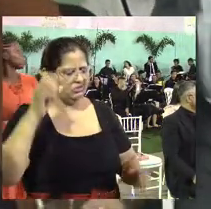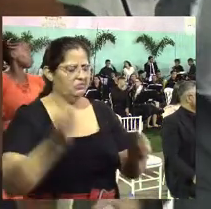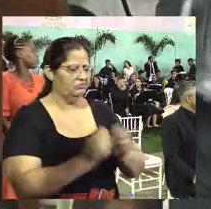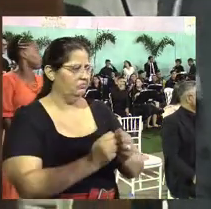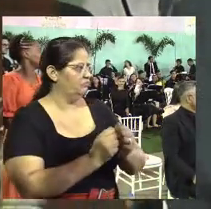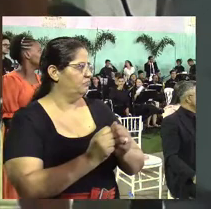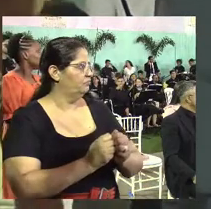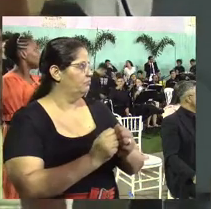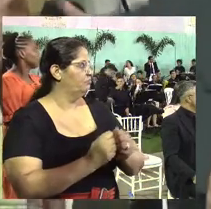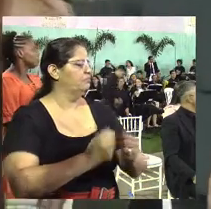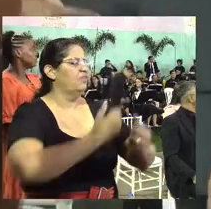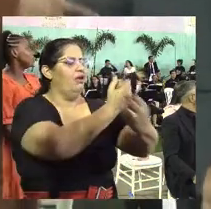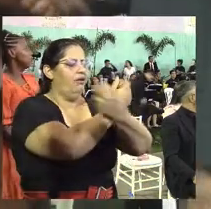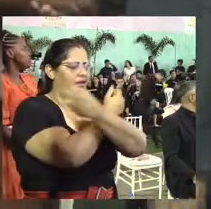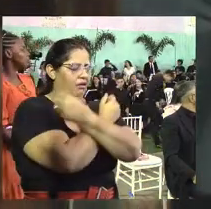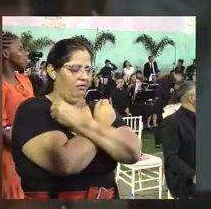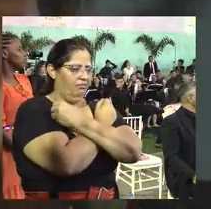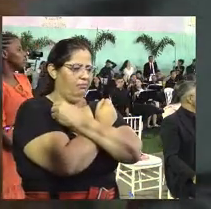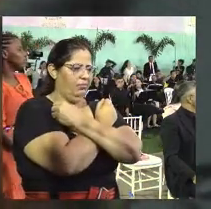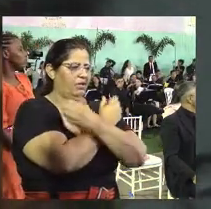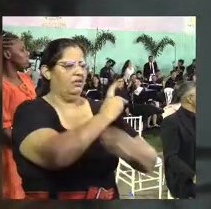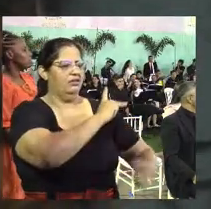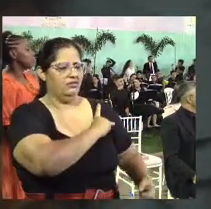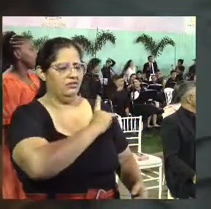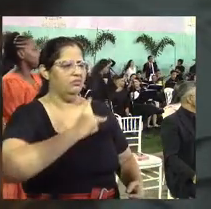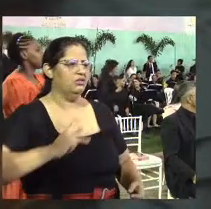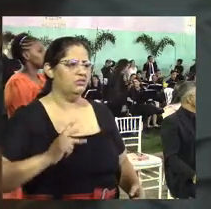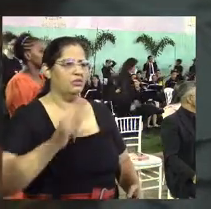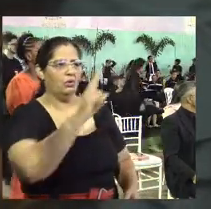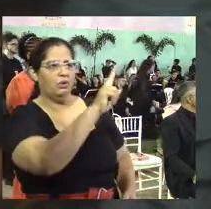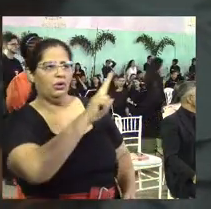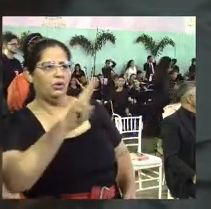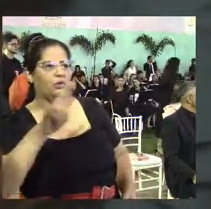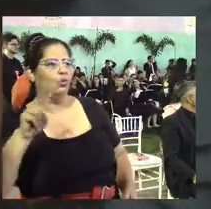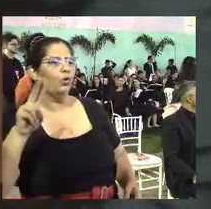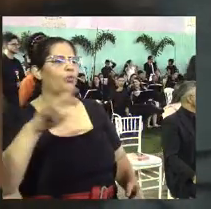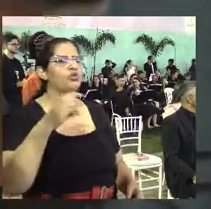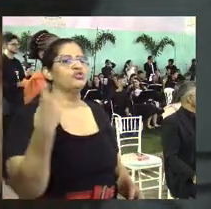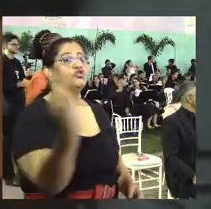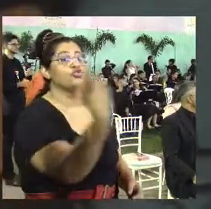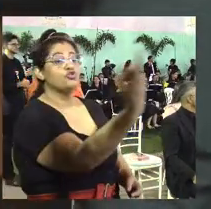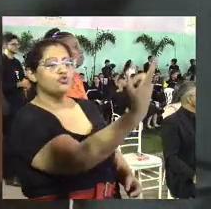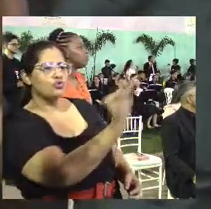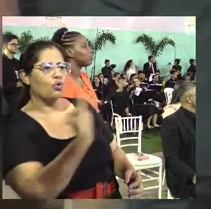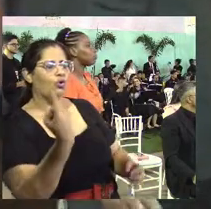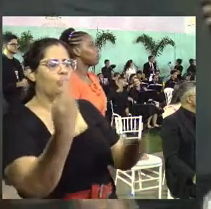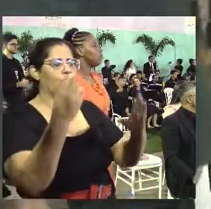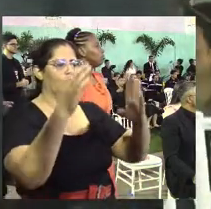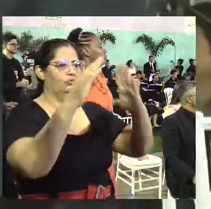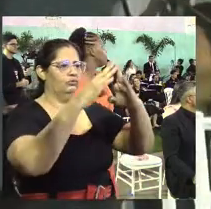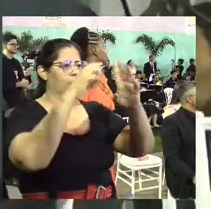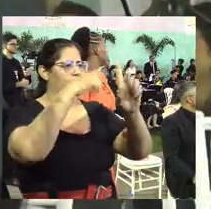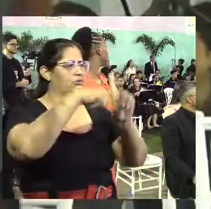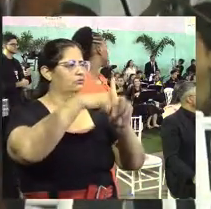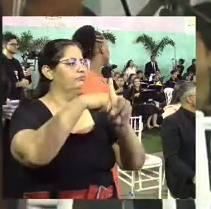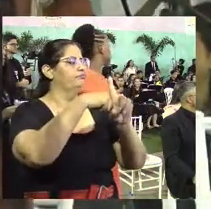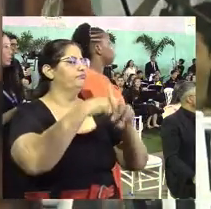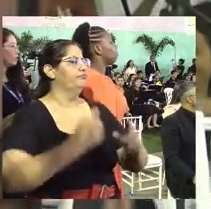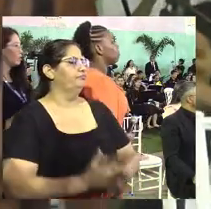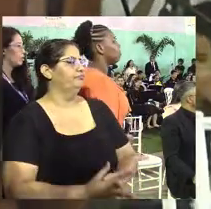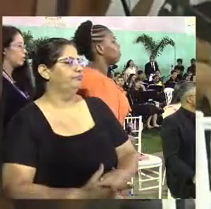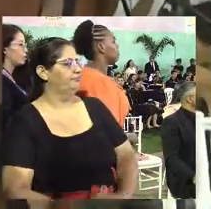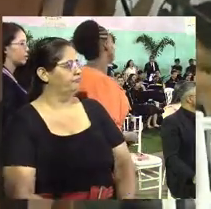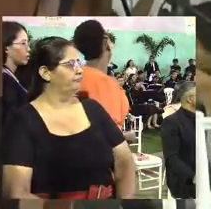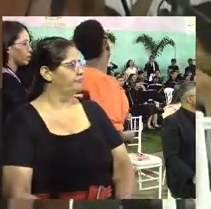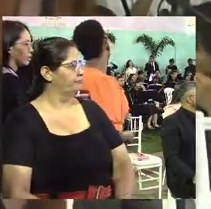os meus companheiros recebendo em nome de toda a igreja Maestro Maestro Cadê tu